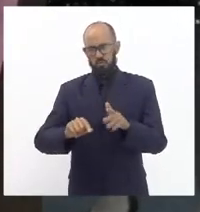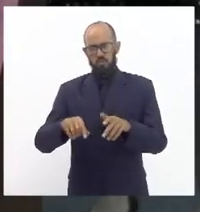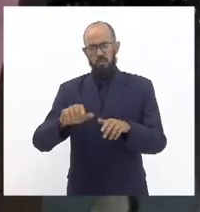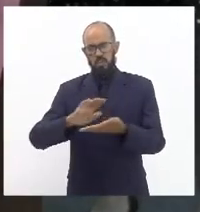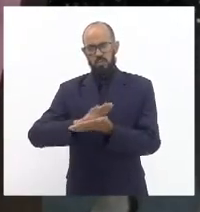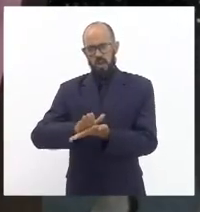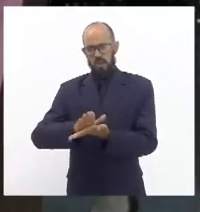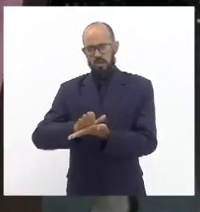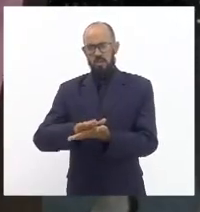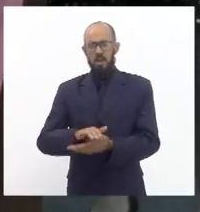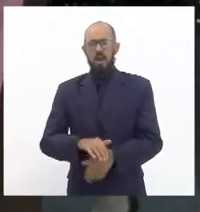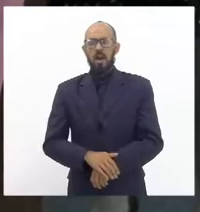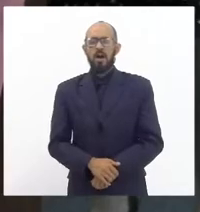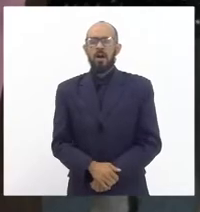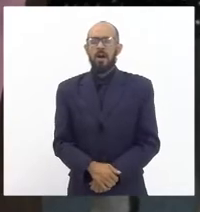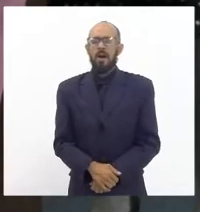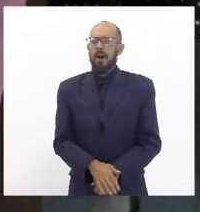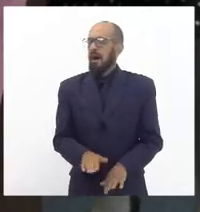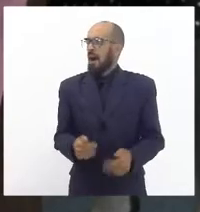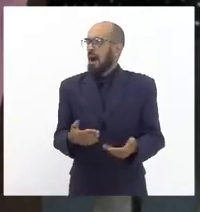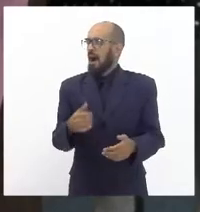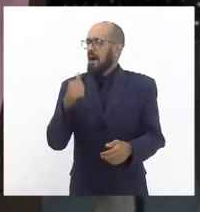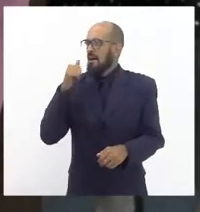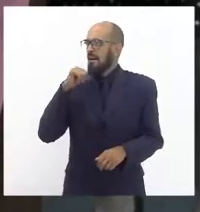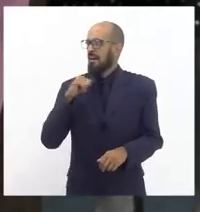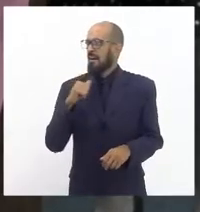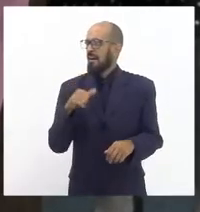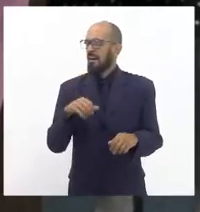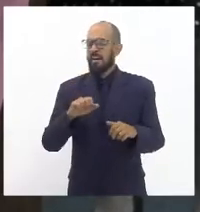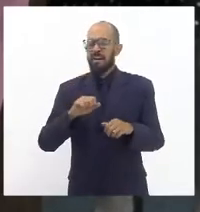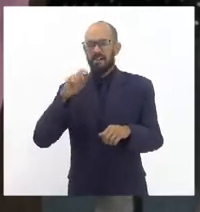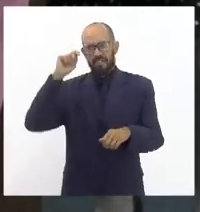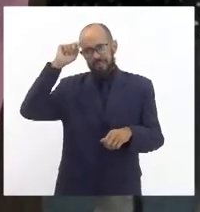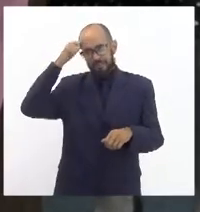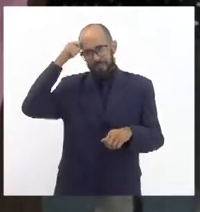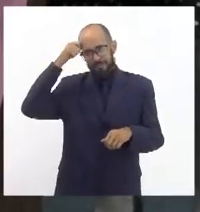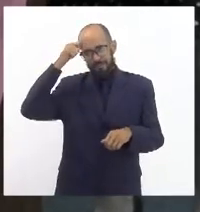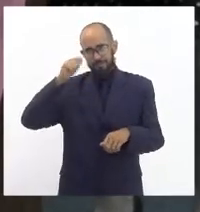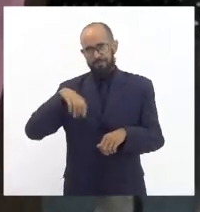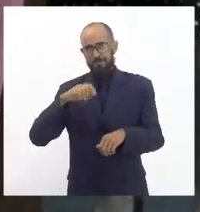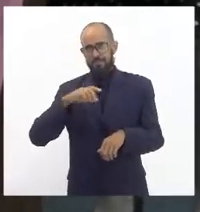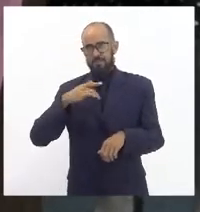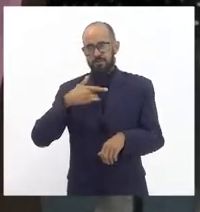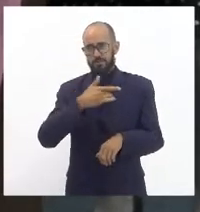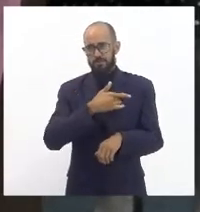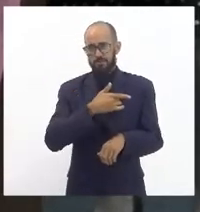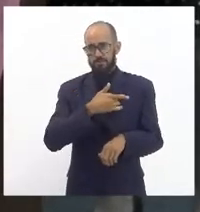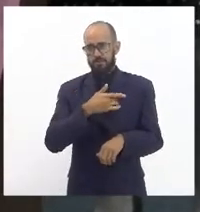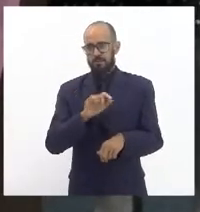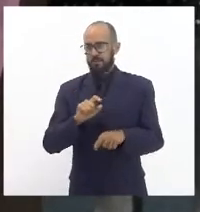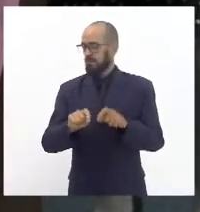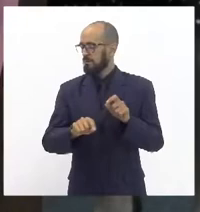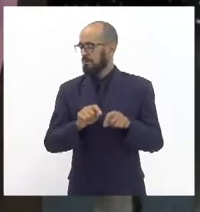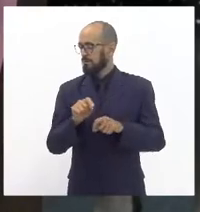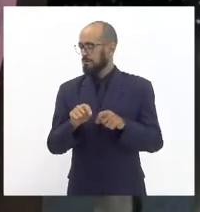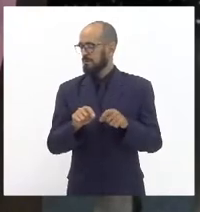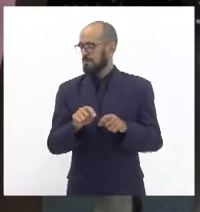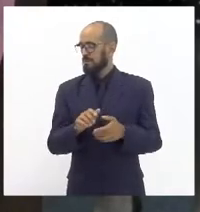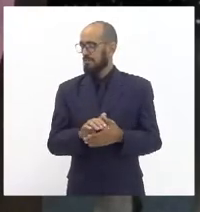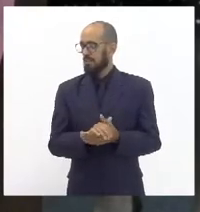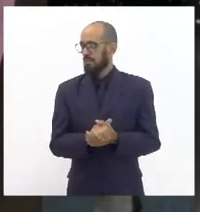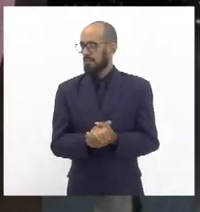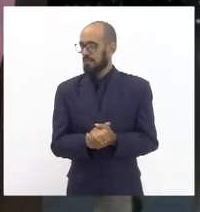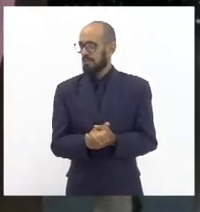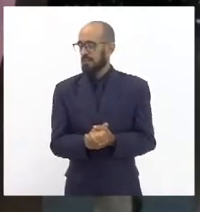estrutural Então as mulheres negras dentro da área da saúde com certeza são as mais atingidas e na